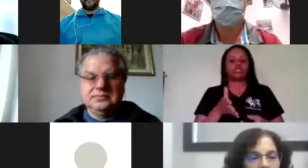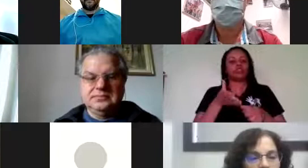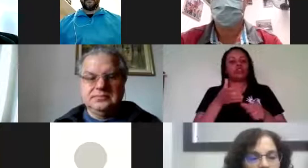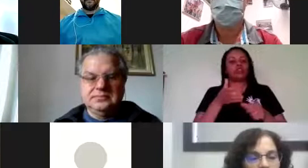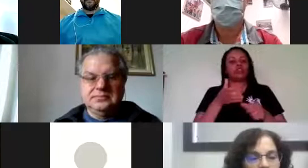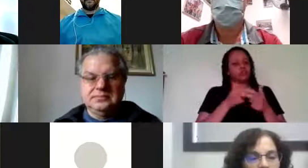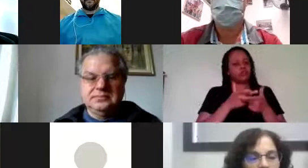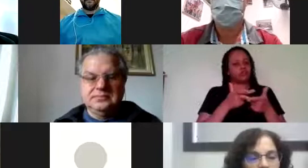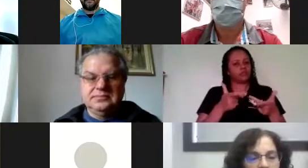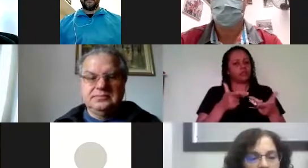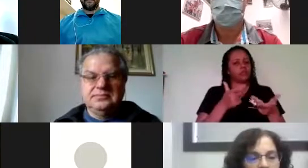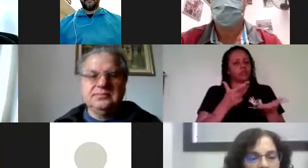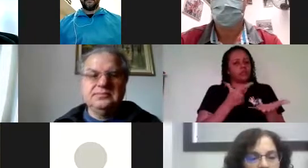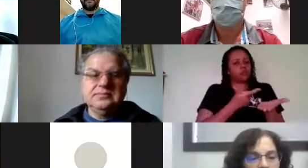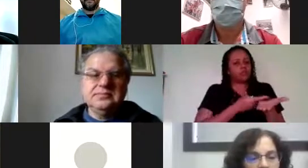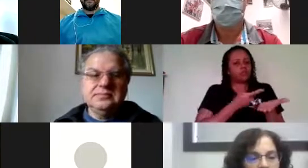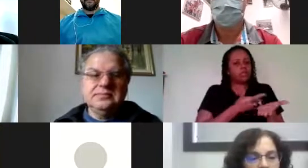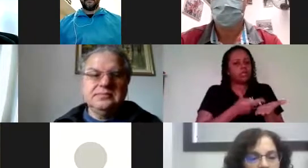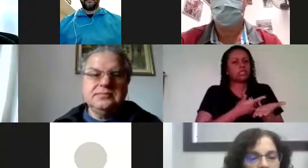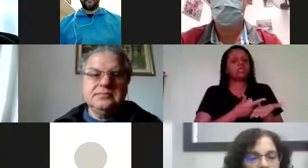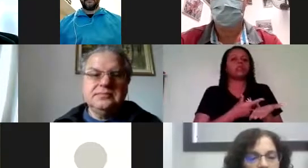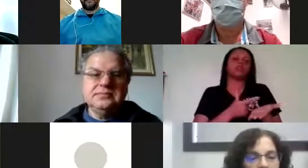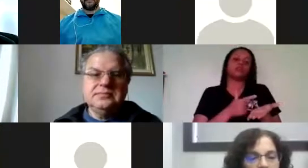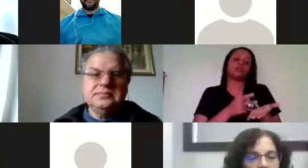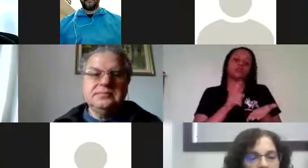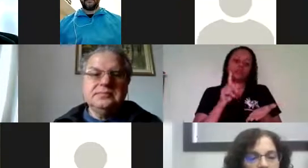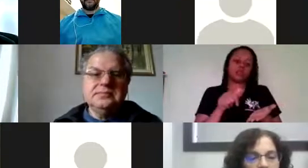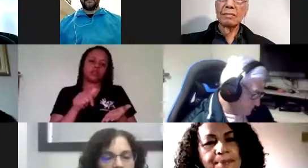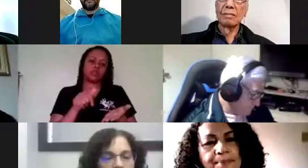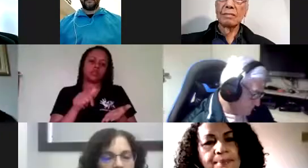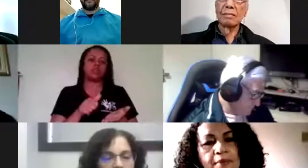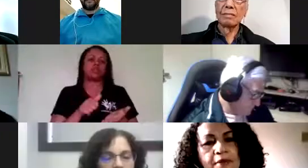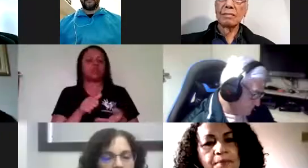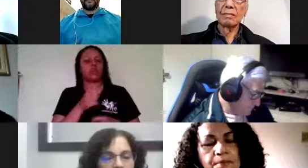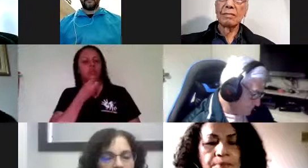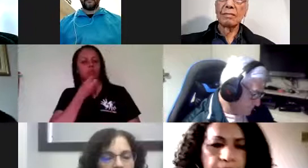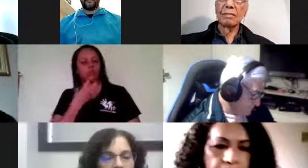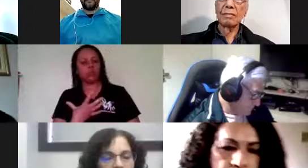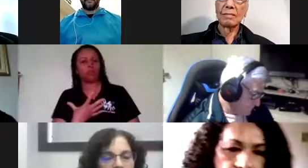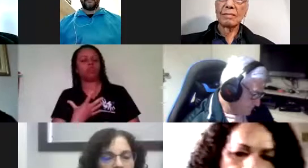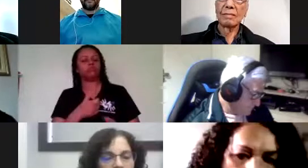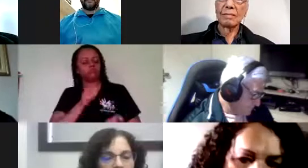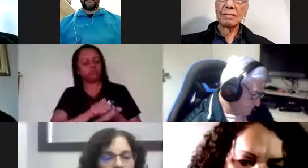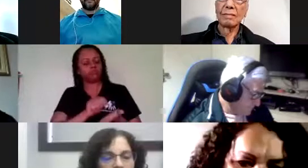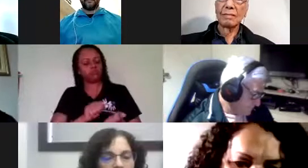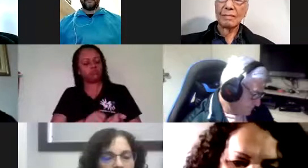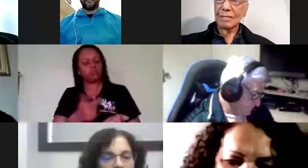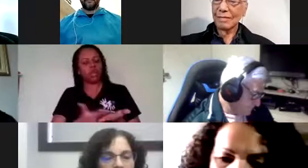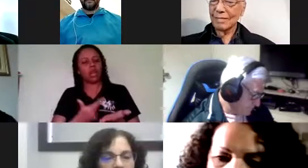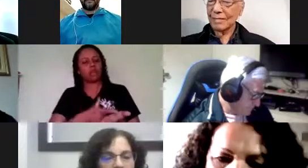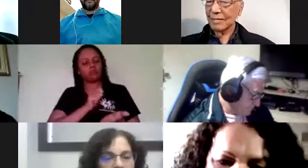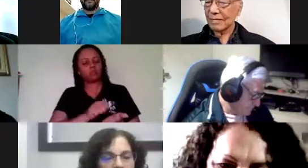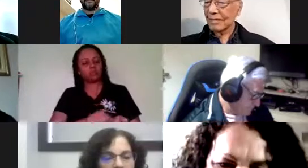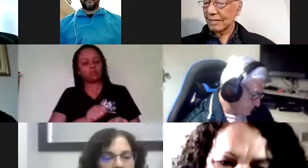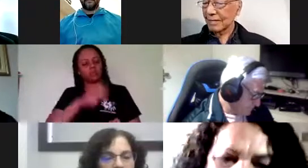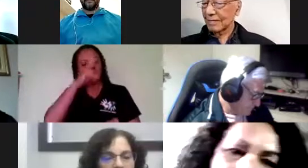que um livro que valeria a pena a gente escrever no futuro é a história dos ataques à lei de cotas, né?